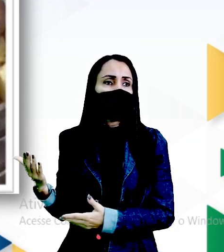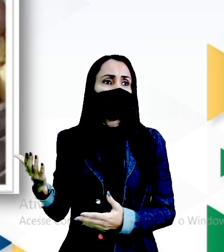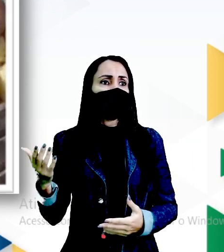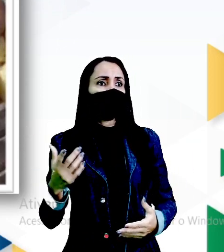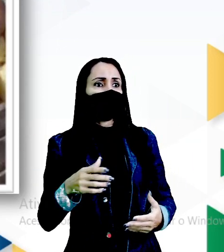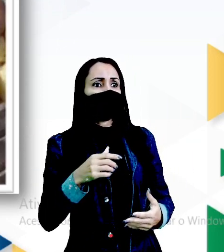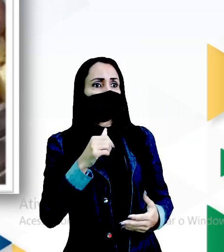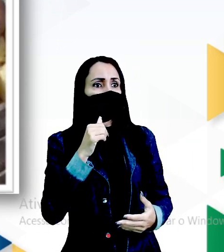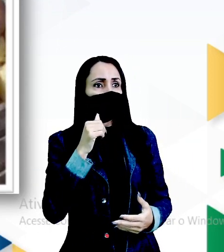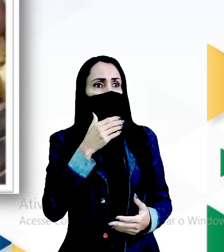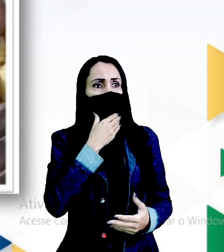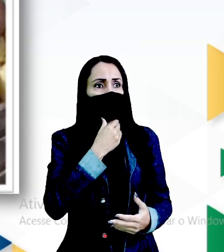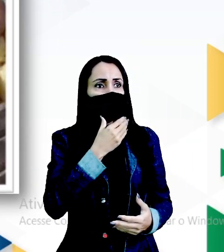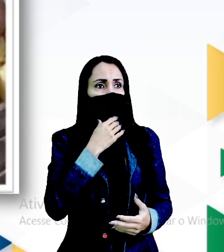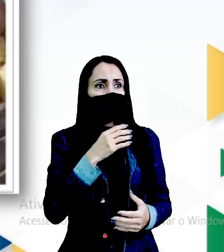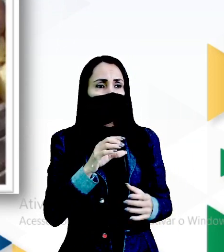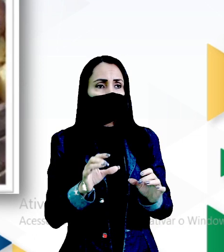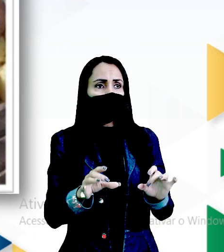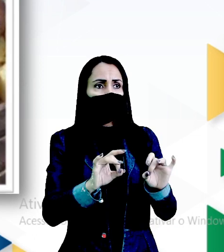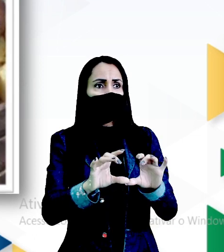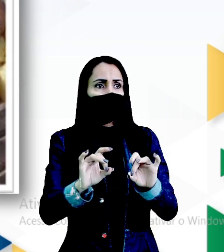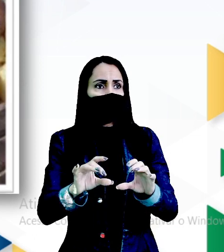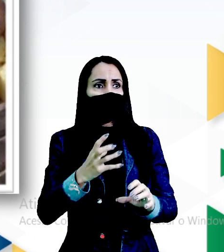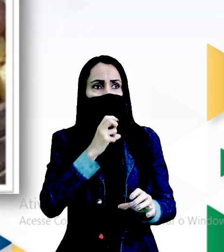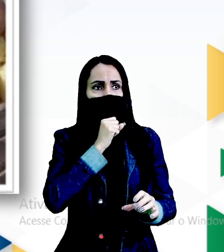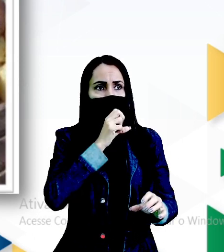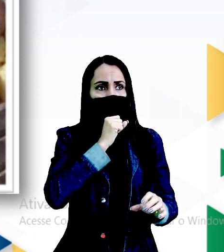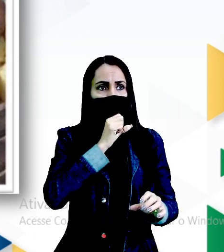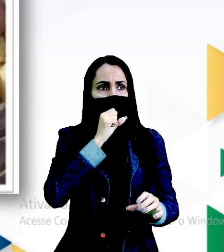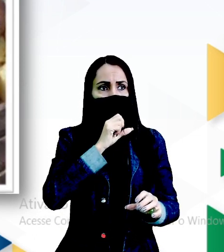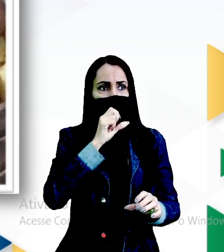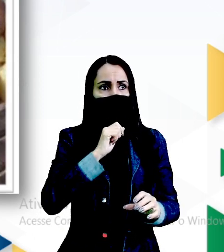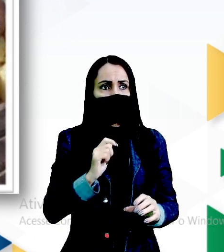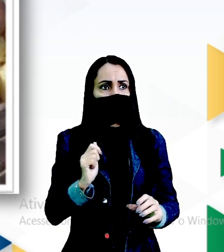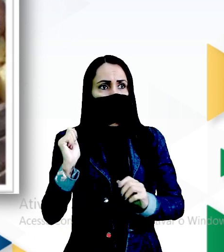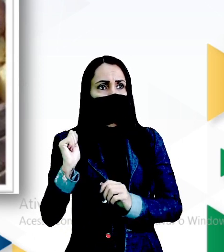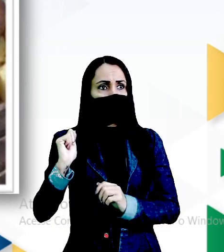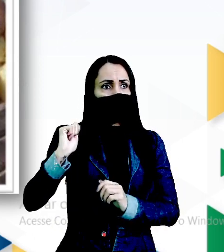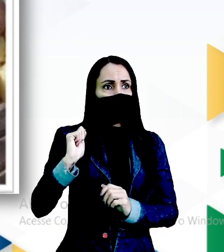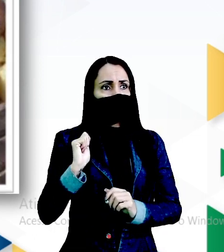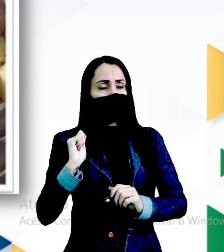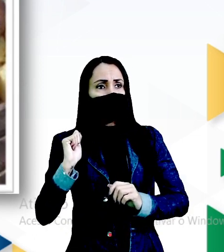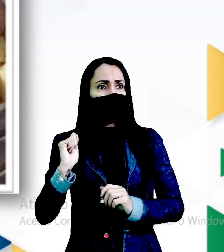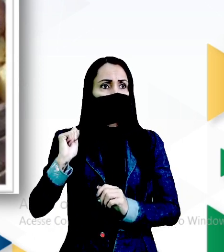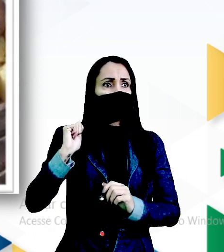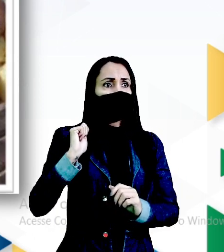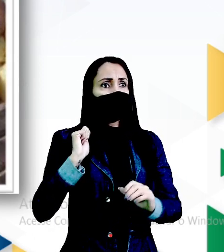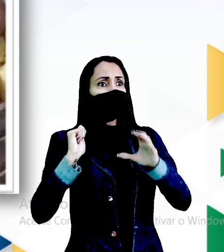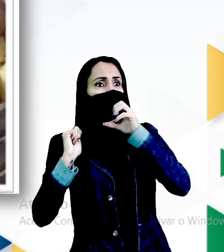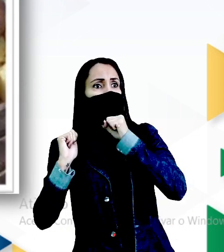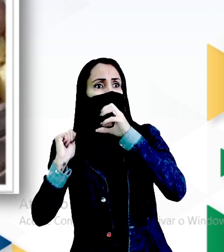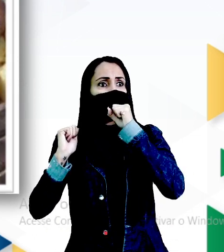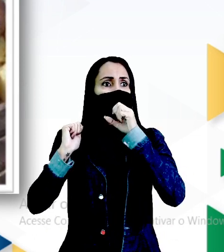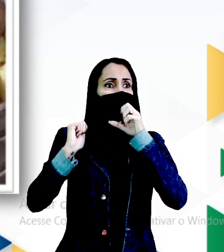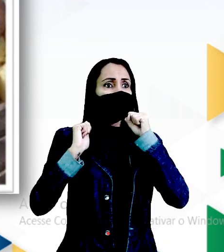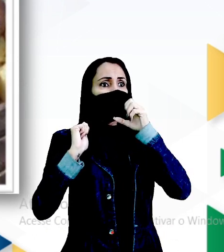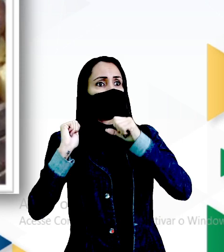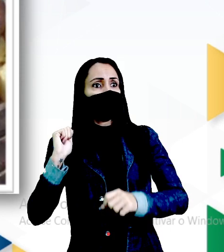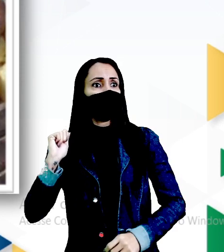vendendo laranjas num cruzamento, certo? Ficava gritando: olha a laranja, olha a laranja. Ao que